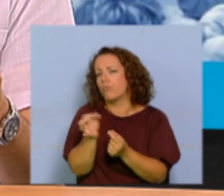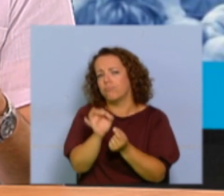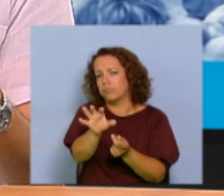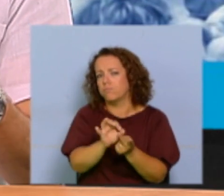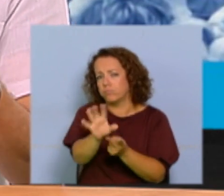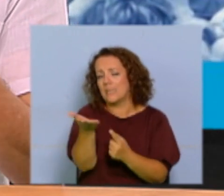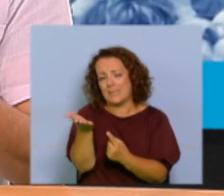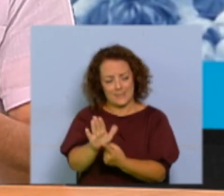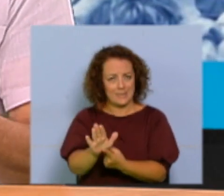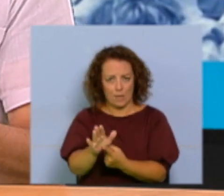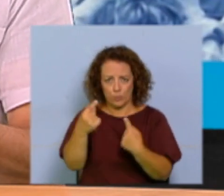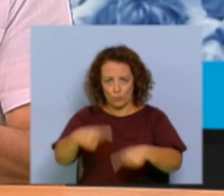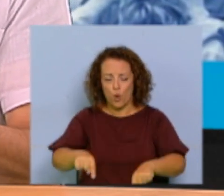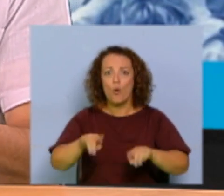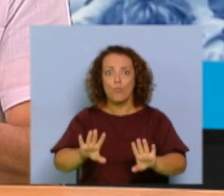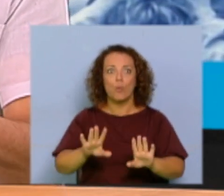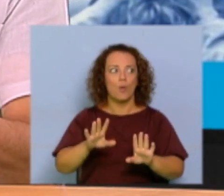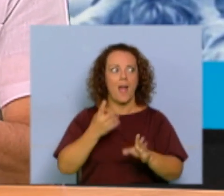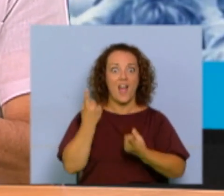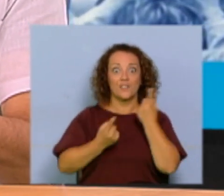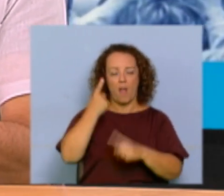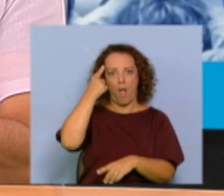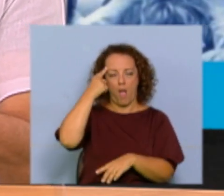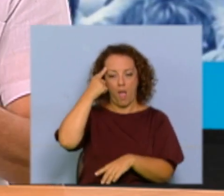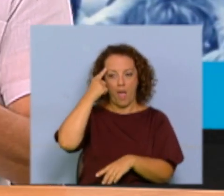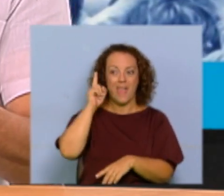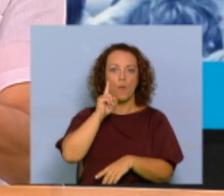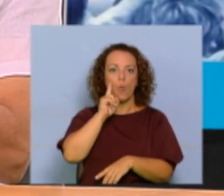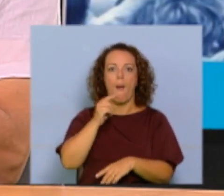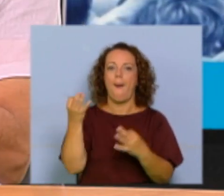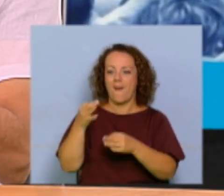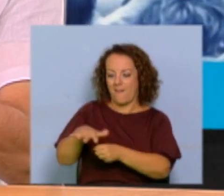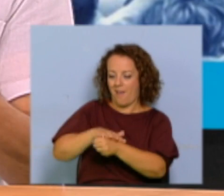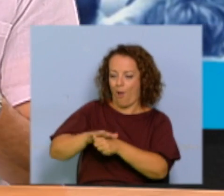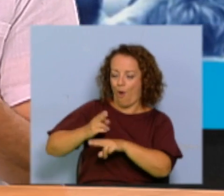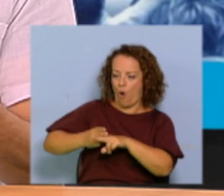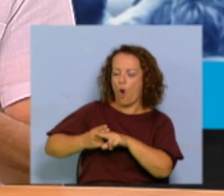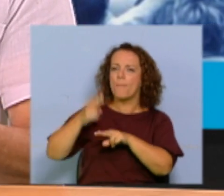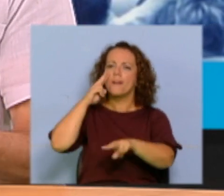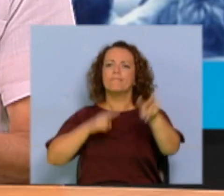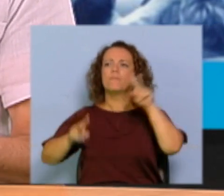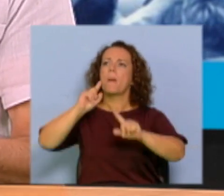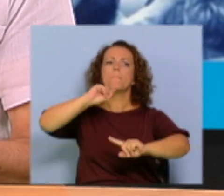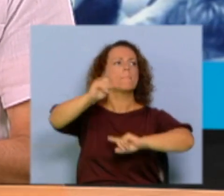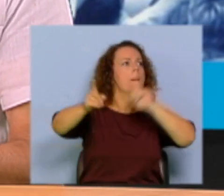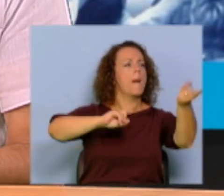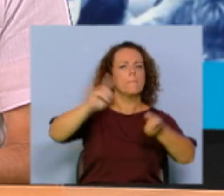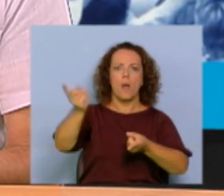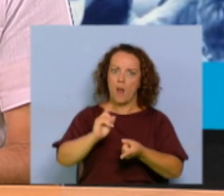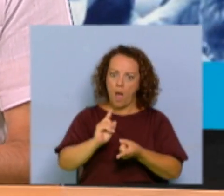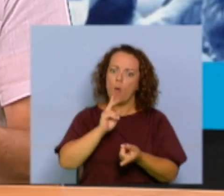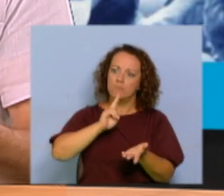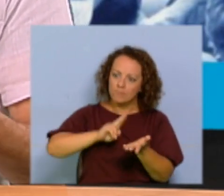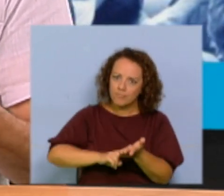porque às vezes mais importante do que estar a partir de Roma a ver e a dar ordens, é bom ir